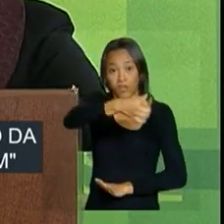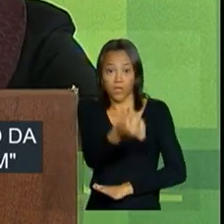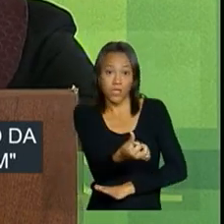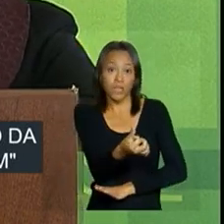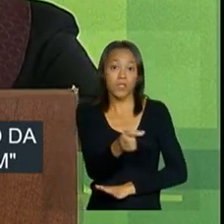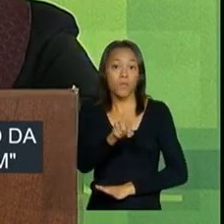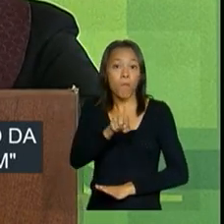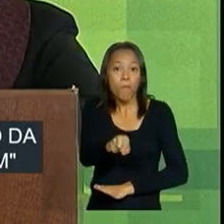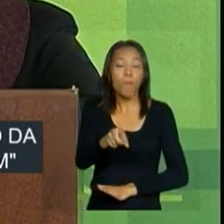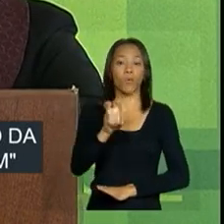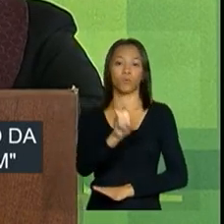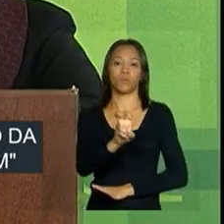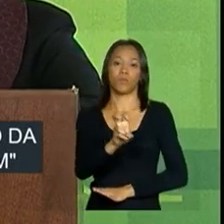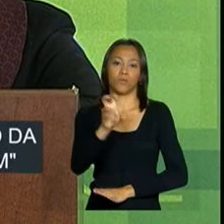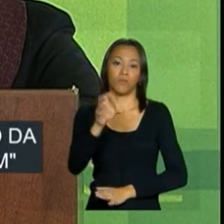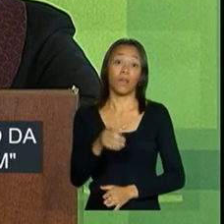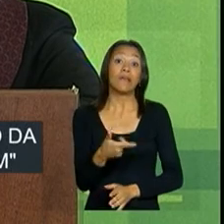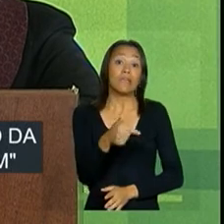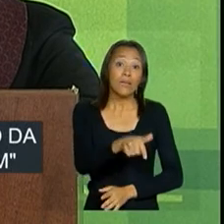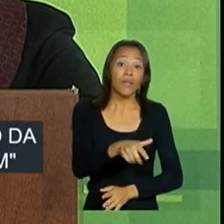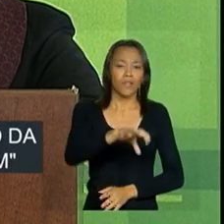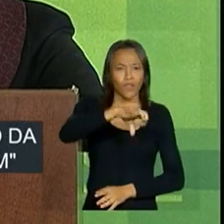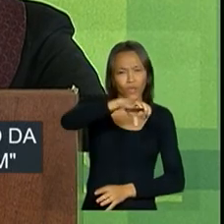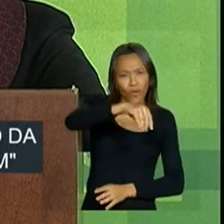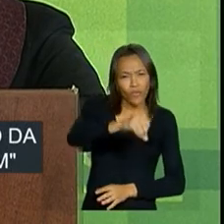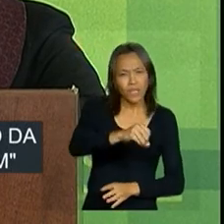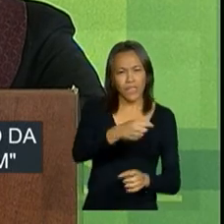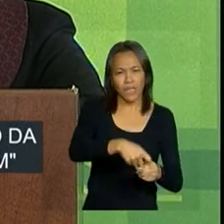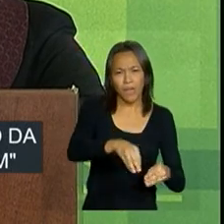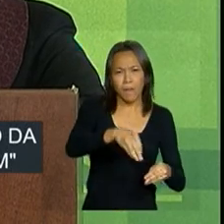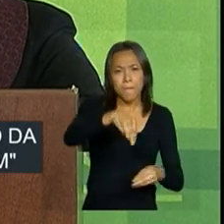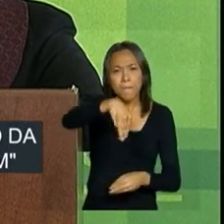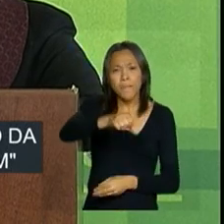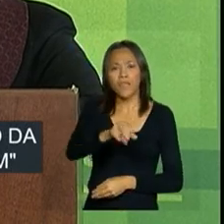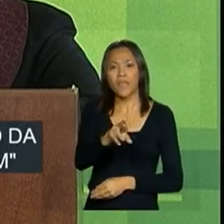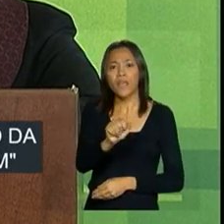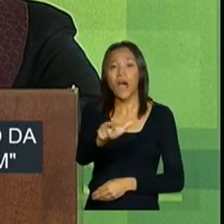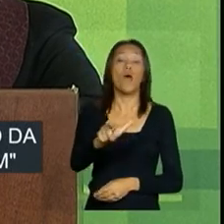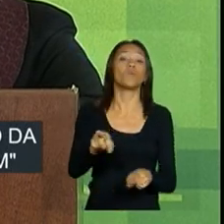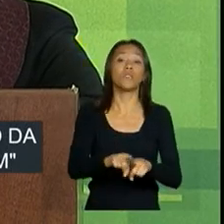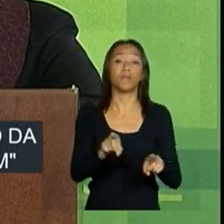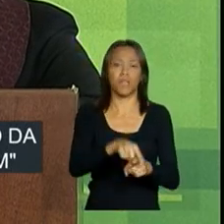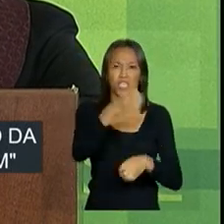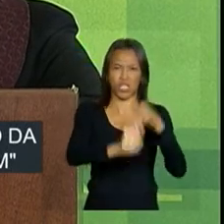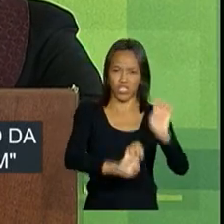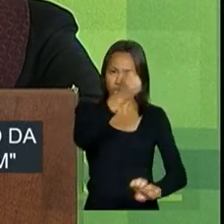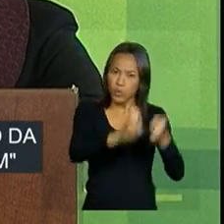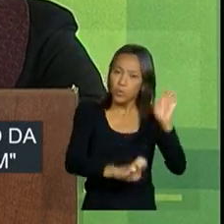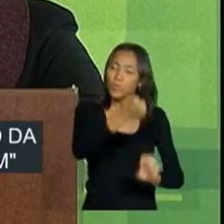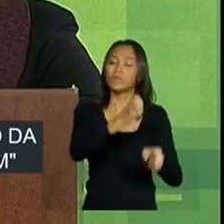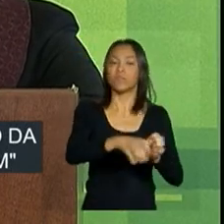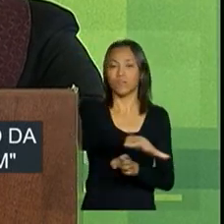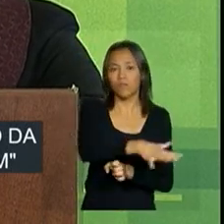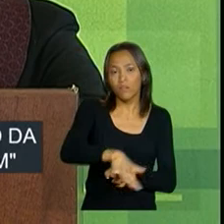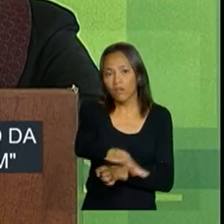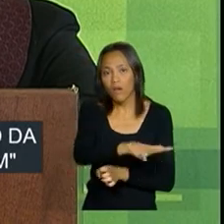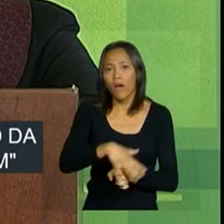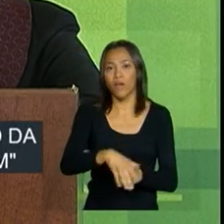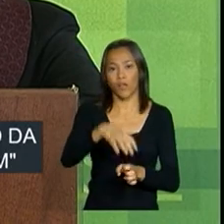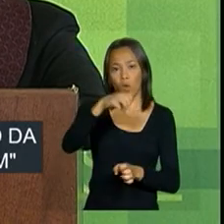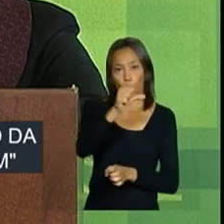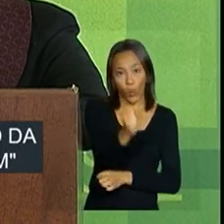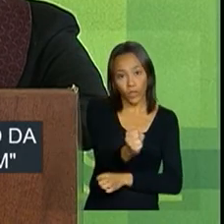96.5 da strativa mineral 90. 2 e os serviços industriais de utilidade pública